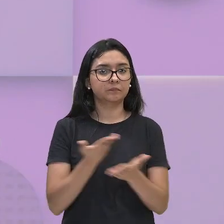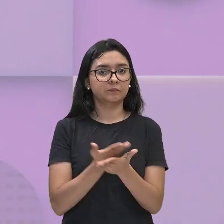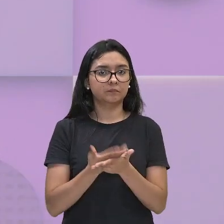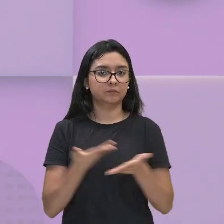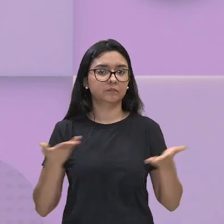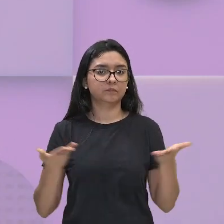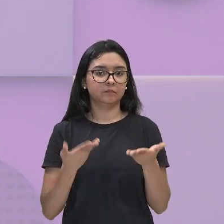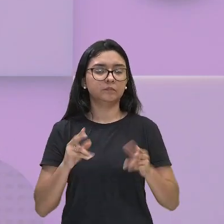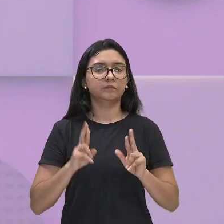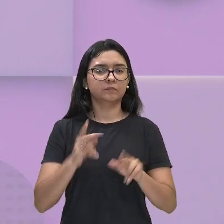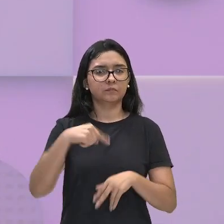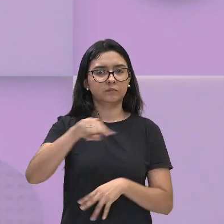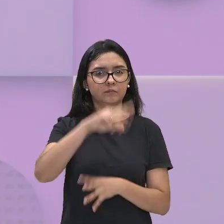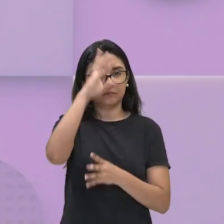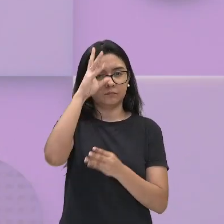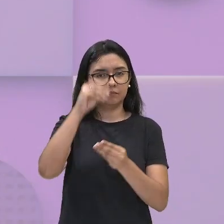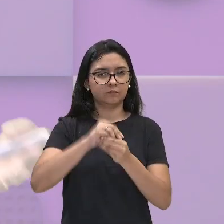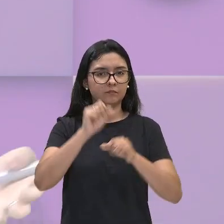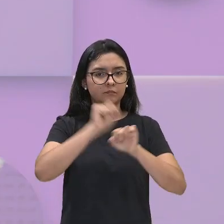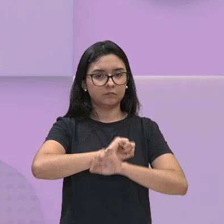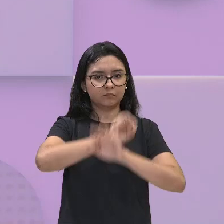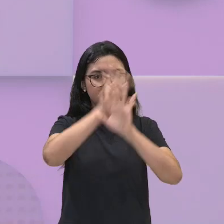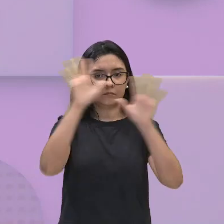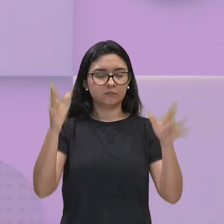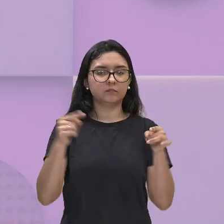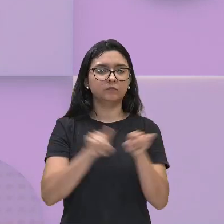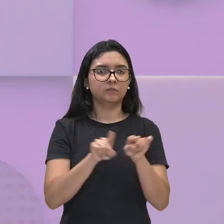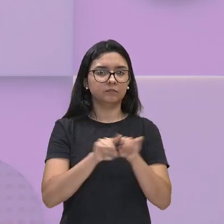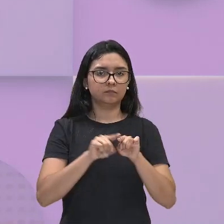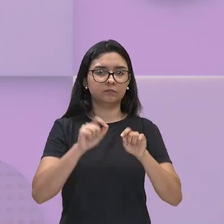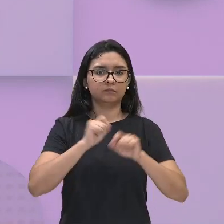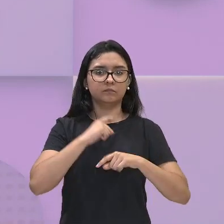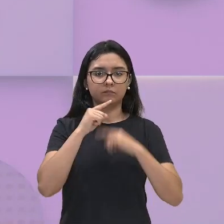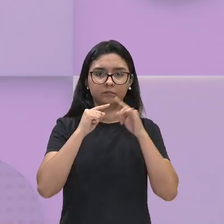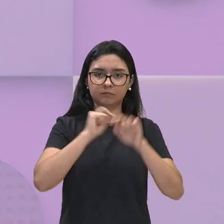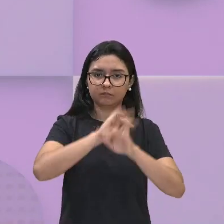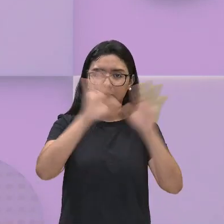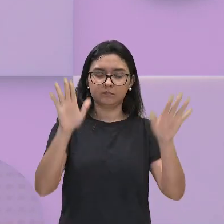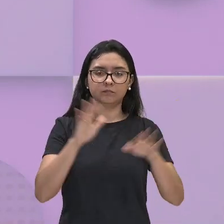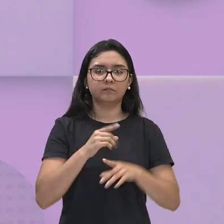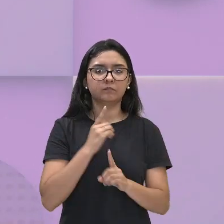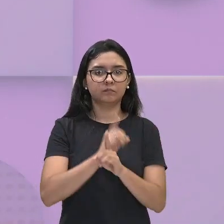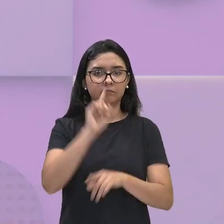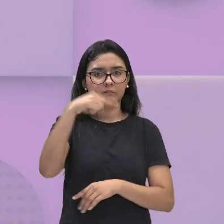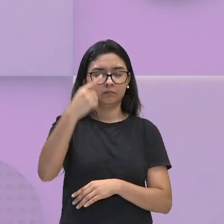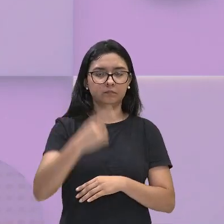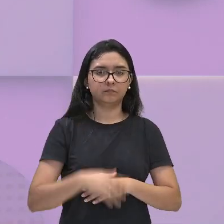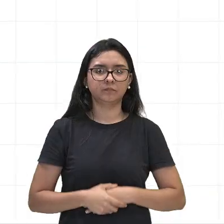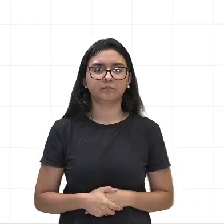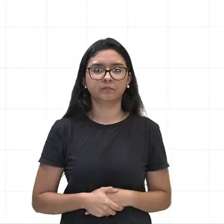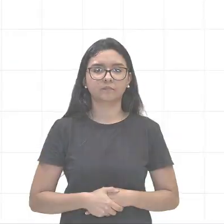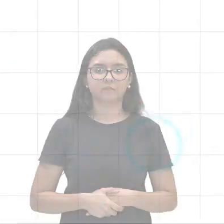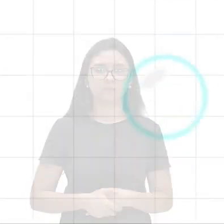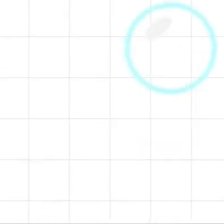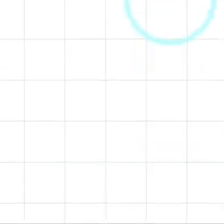nossa aula. Espero que vocês tenham entendido, espero que tenham tirado todas as dúvidas e até o nosso próximo encontro.